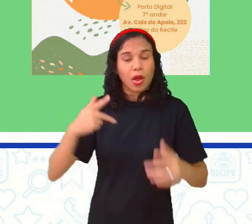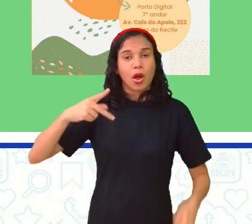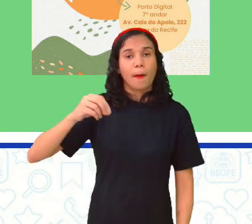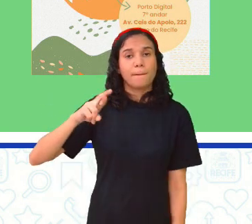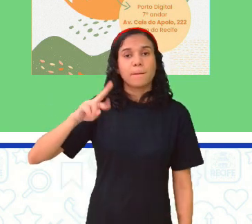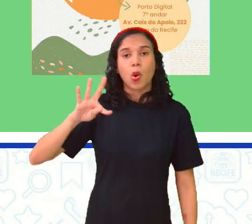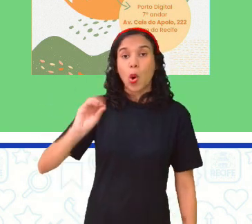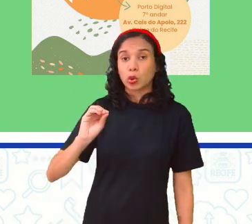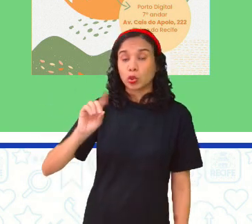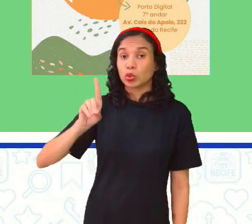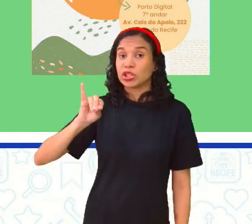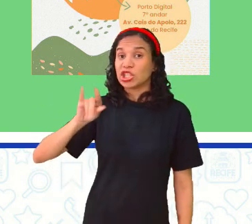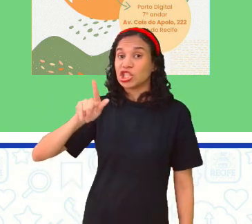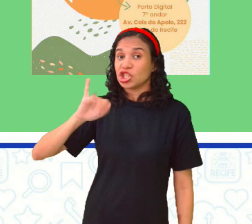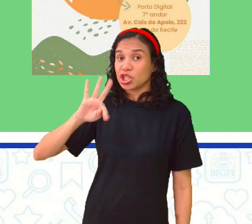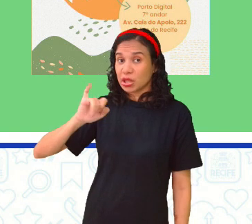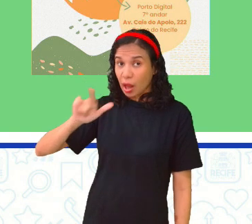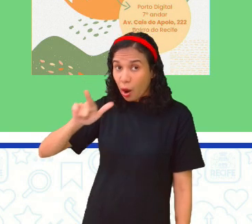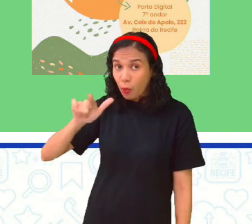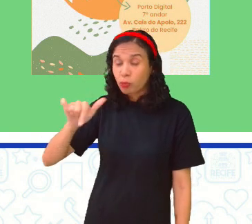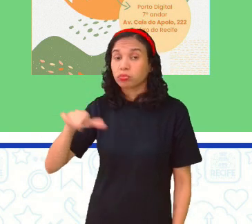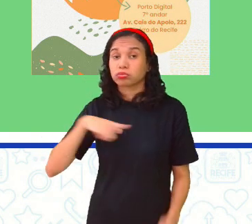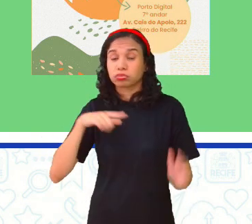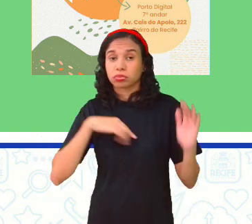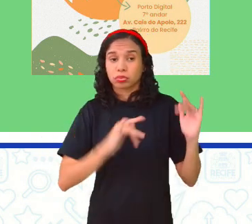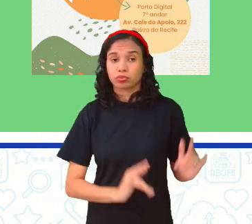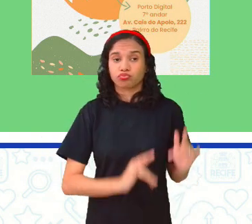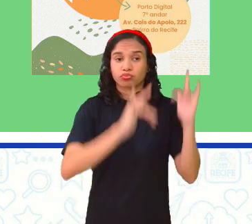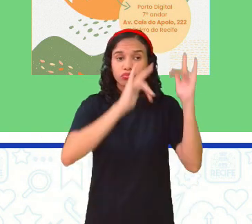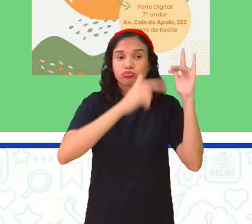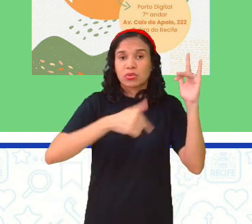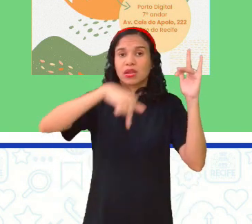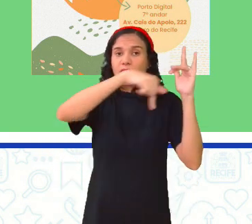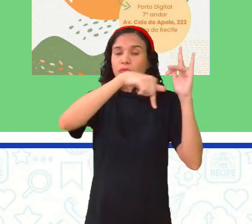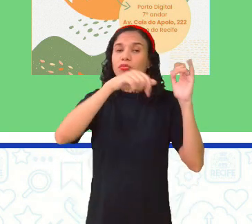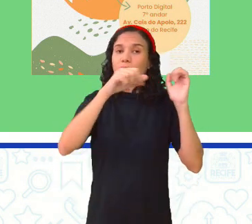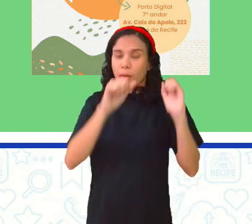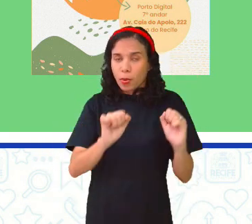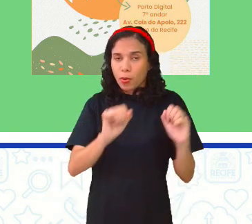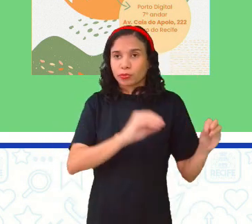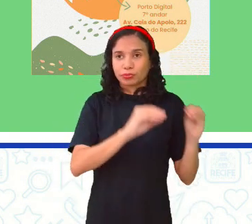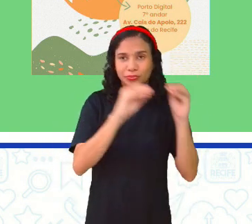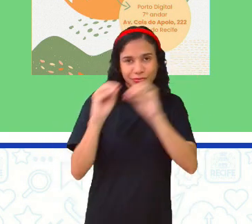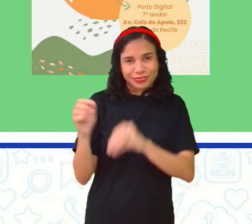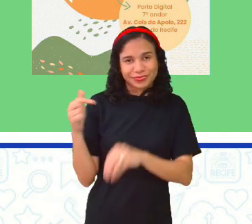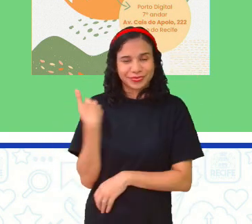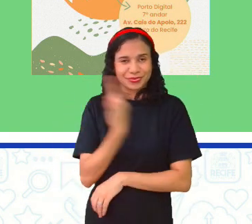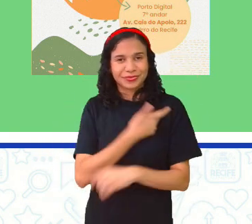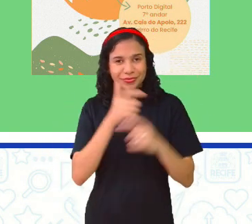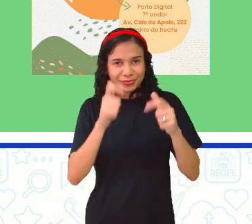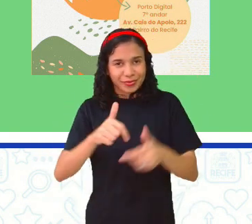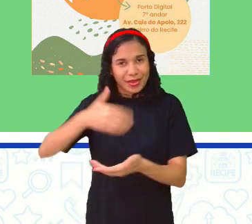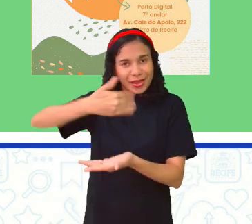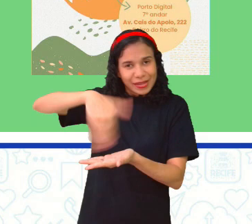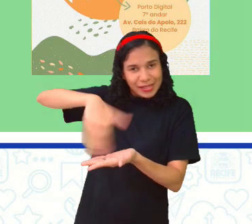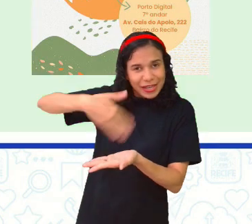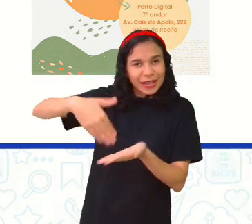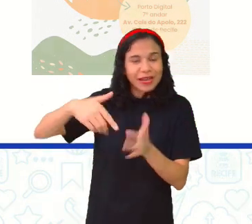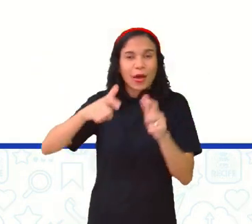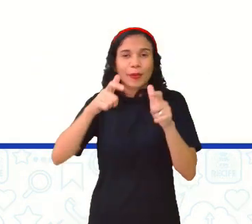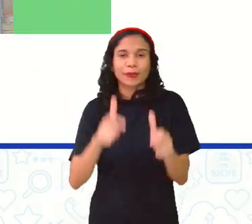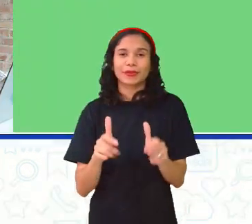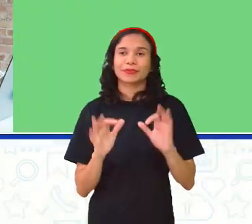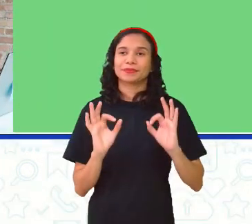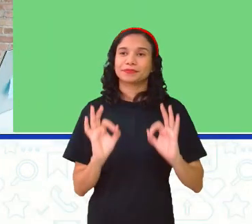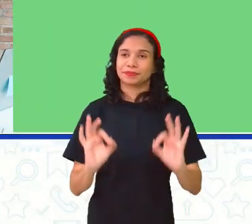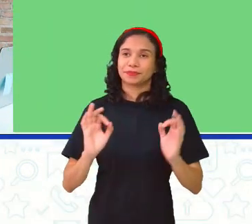7º andar, viu? Qualquer coisa com a questão de meio ambiente, então mudou aí a nossa secretaria, o nosso endereço, tá